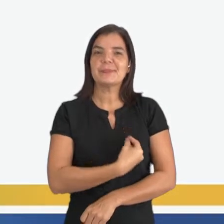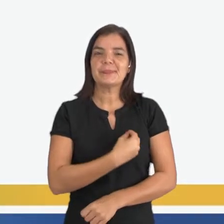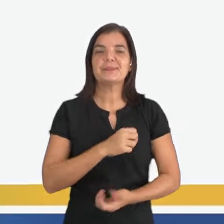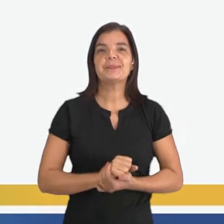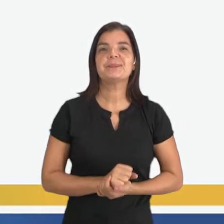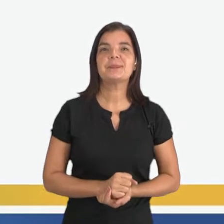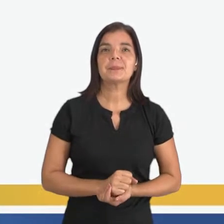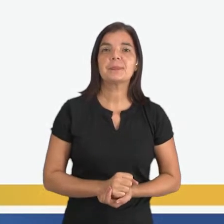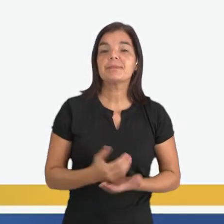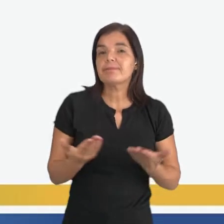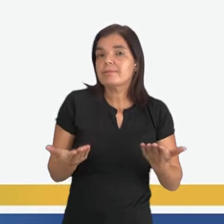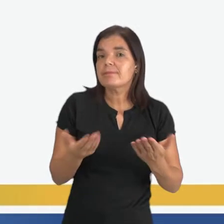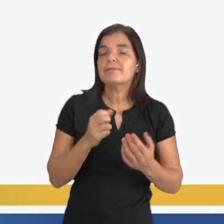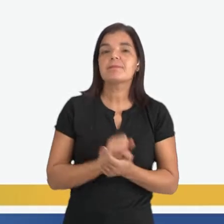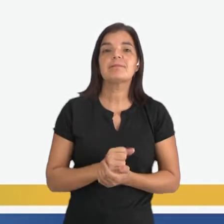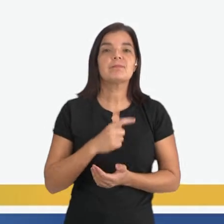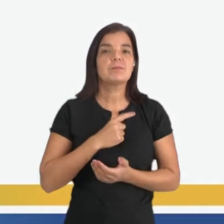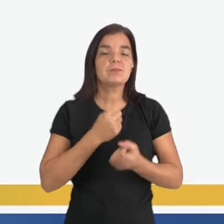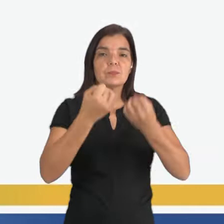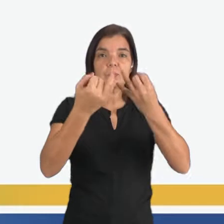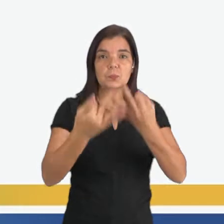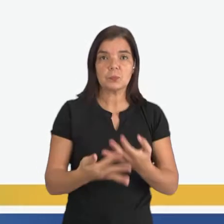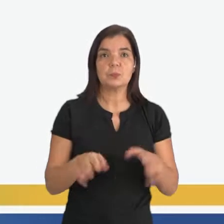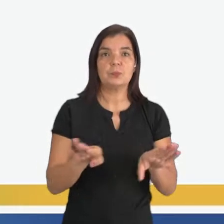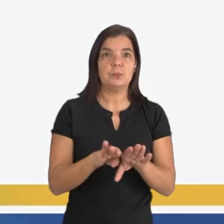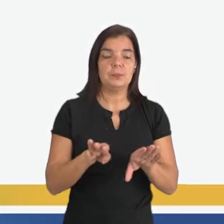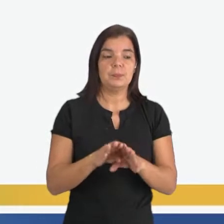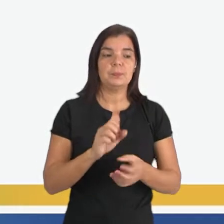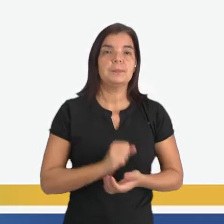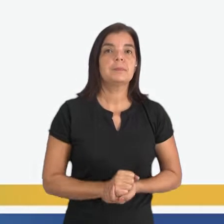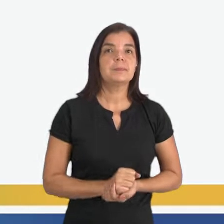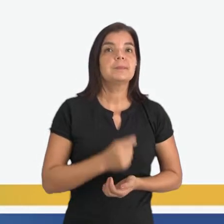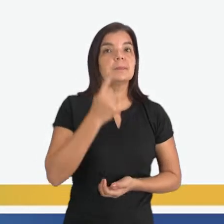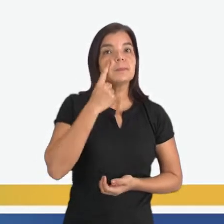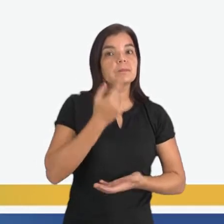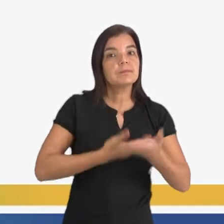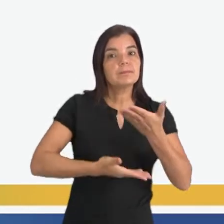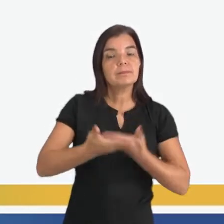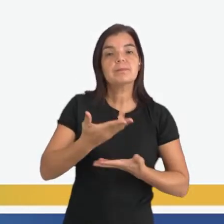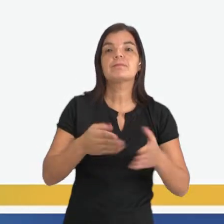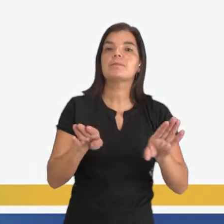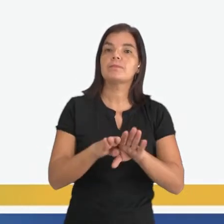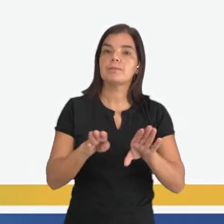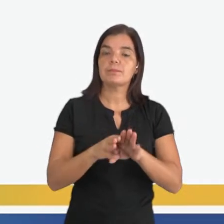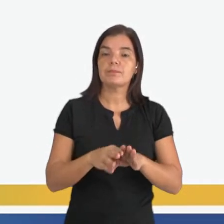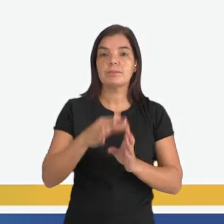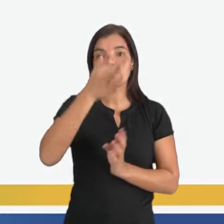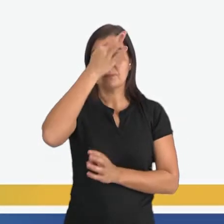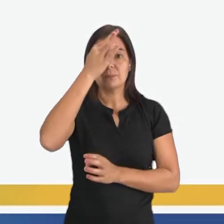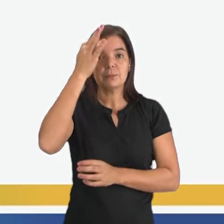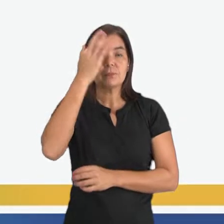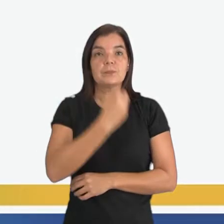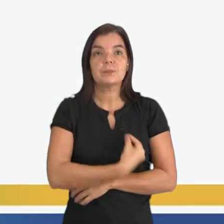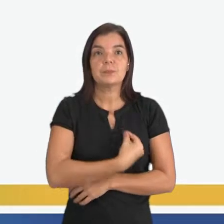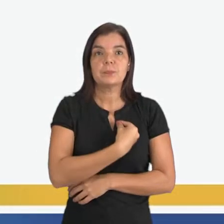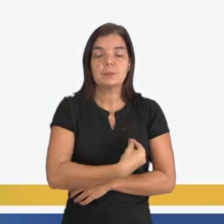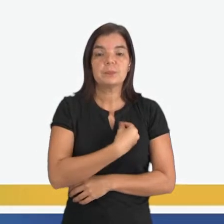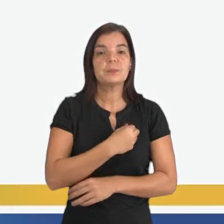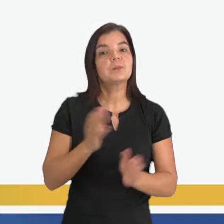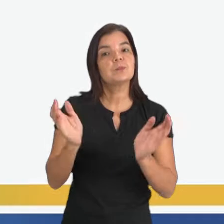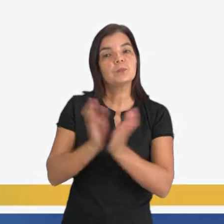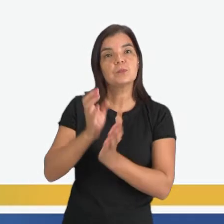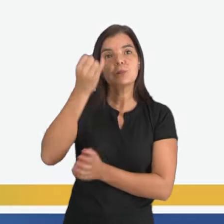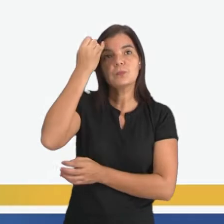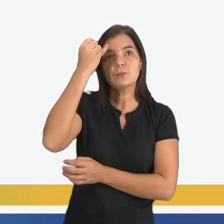gente? Então, nós temos aí algumas definições, tá? Vamos partir para a definição de filosofia de vida, tá? Ele vai dizer